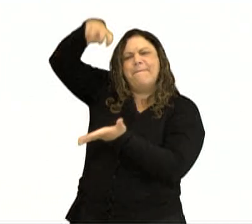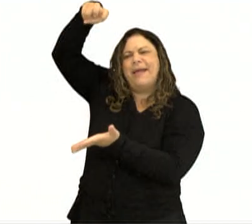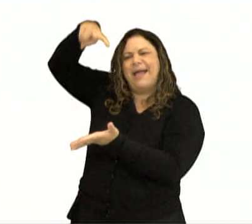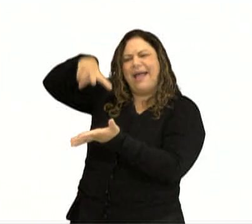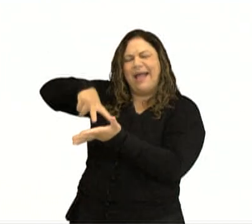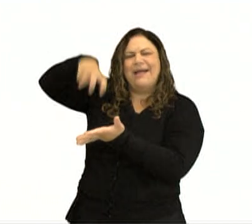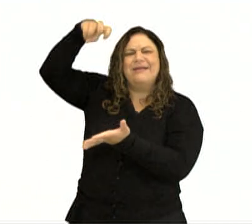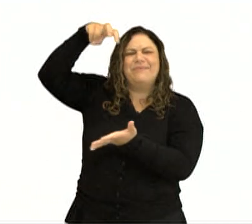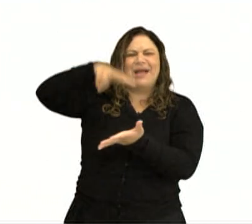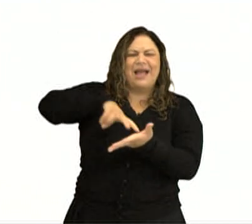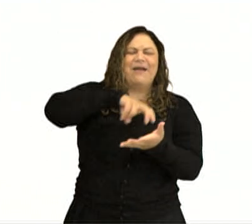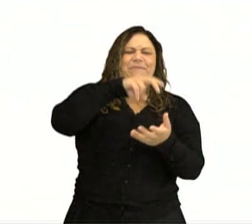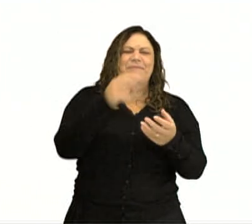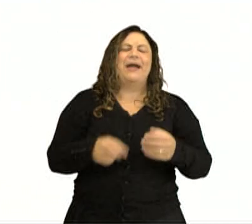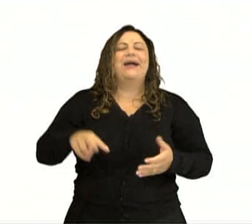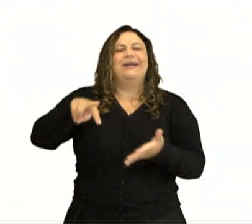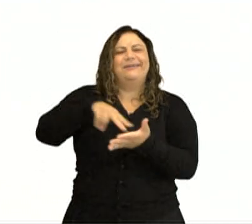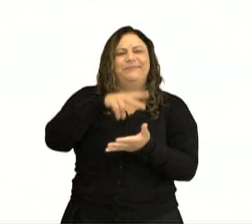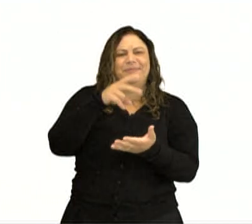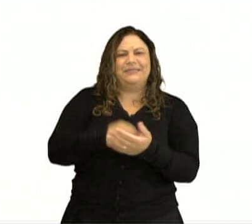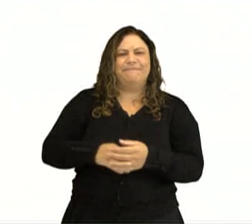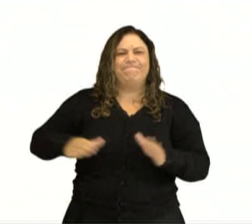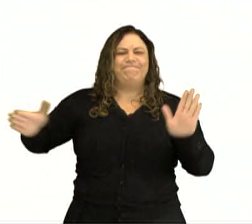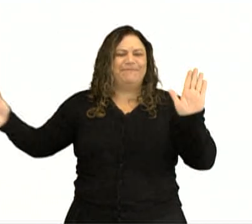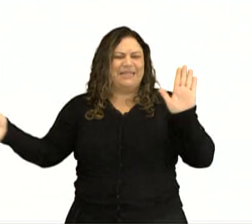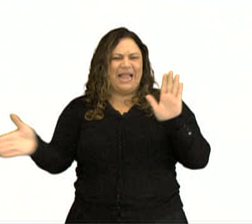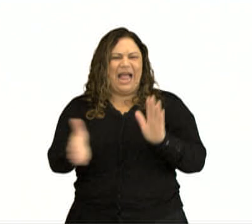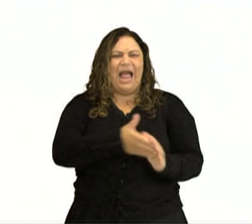dançavam, e as mãos batendo nas